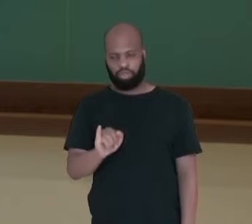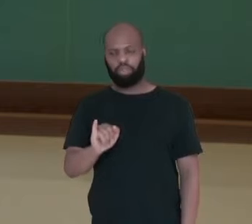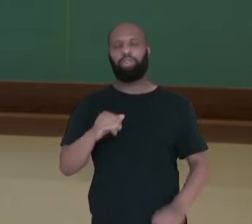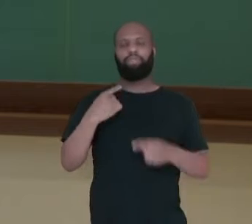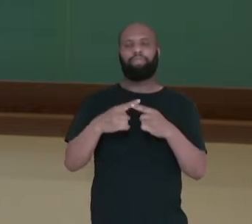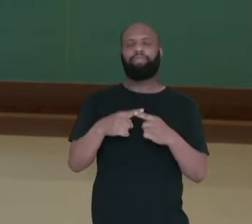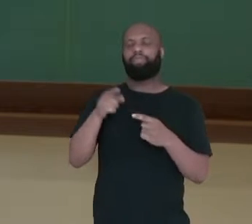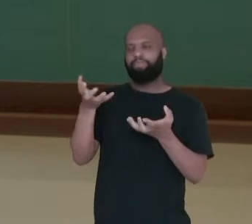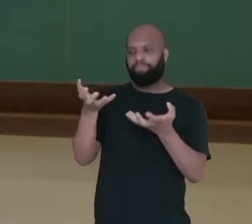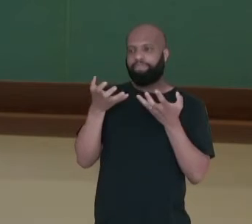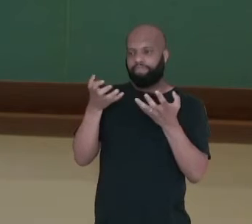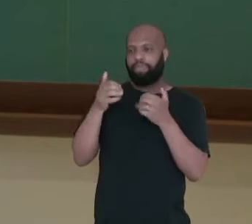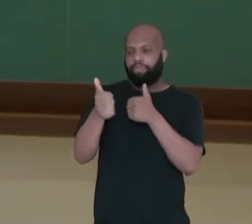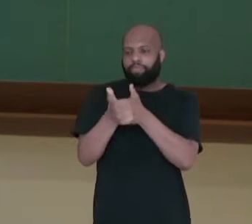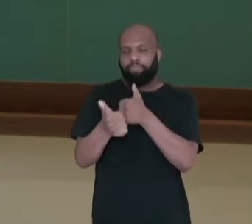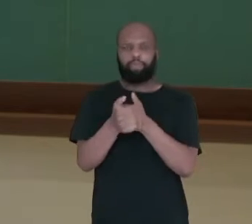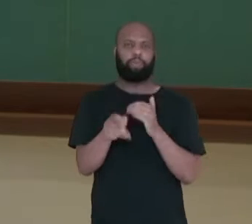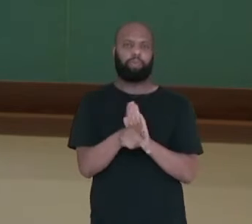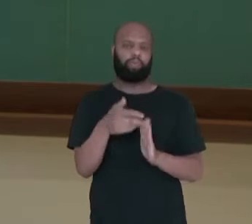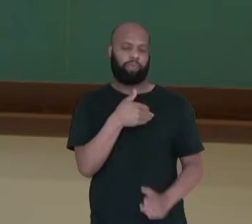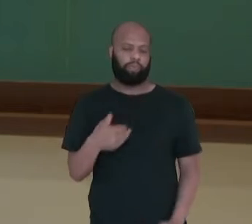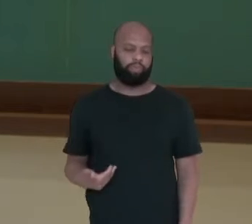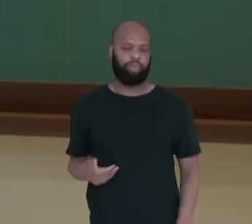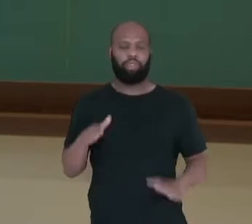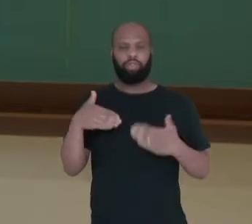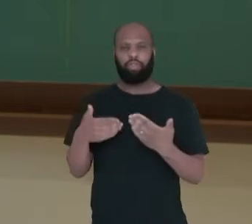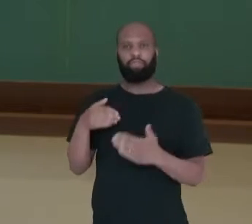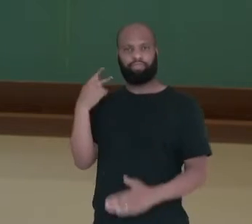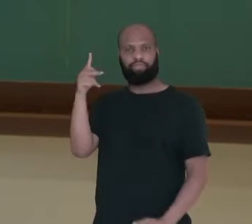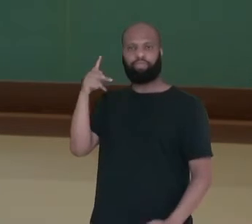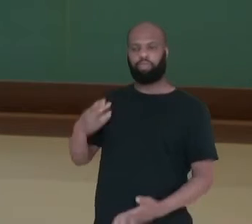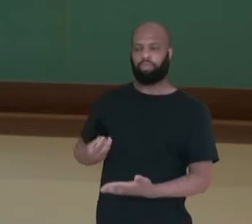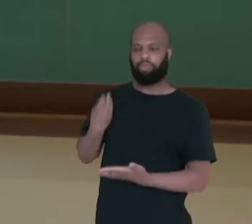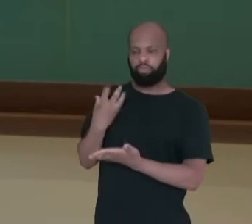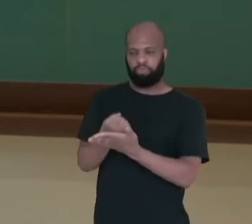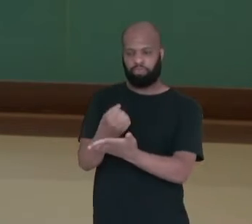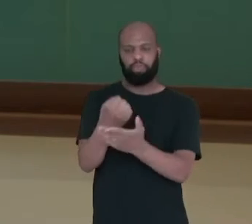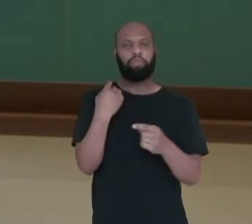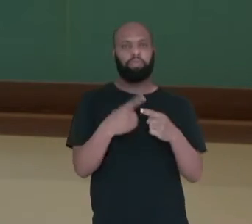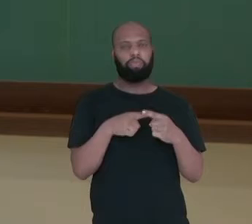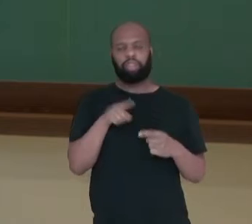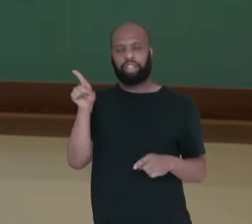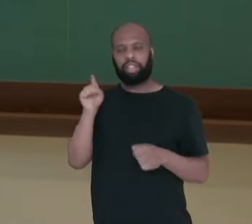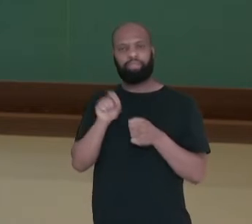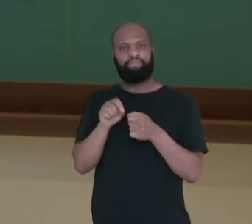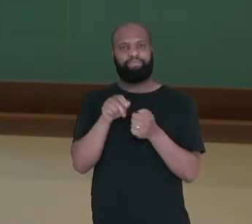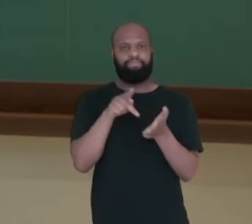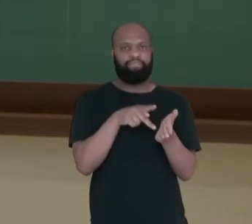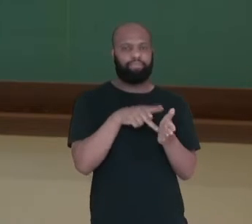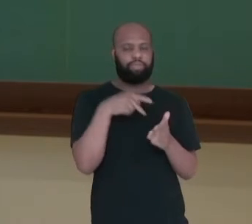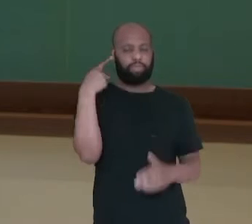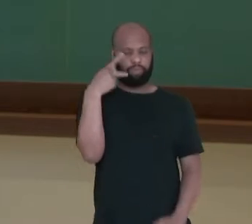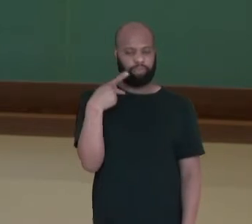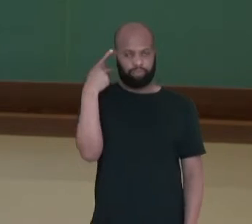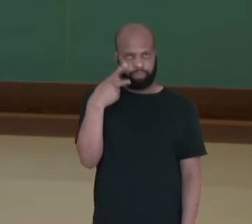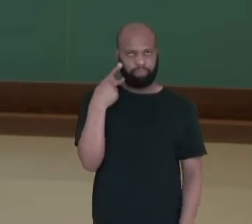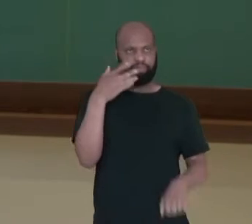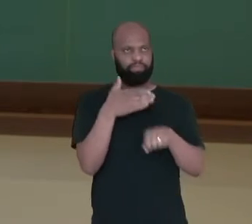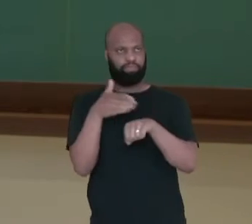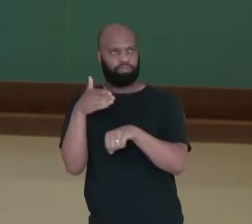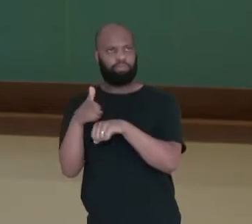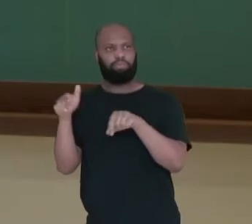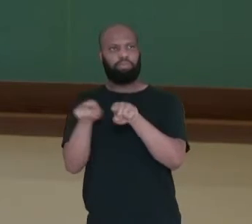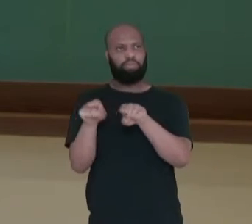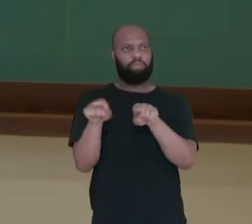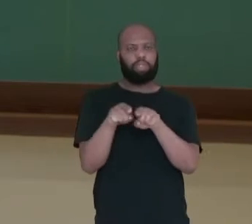vida do Maquiavel, a biografia deste filósofo, ele praticou de fato a política, exerceu